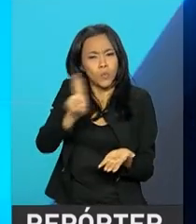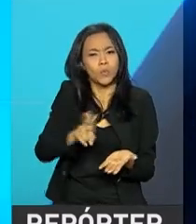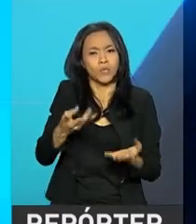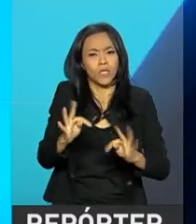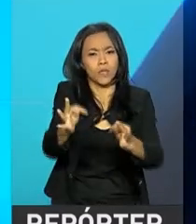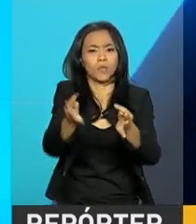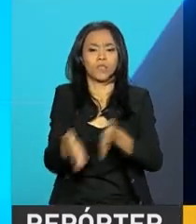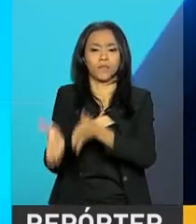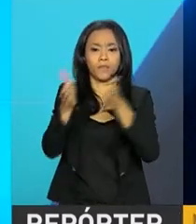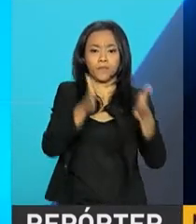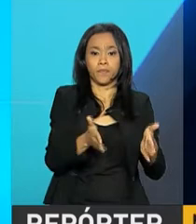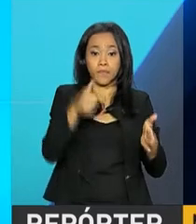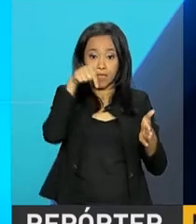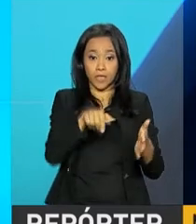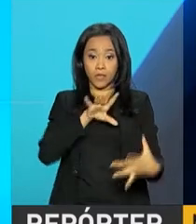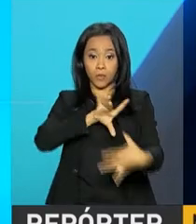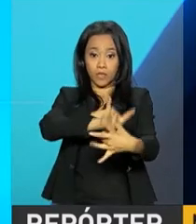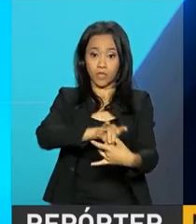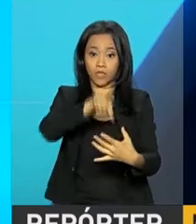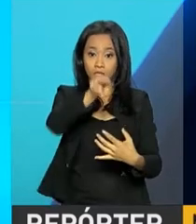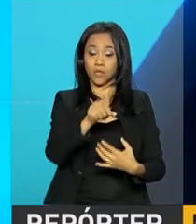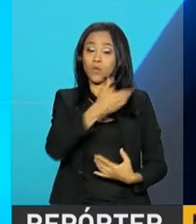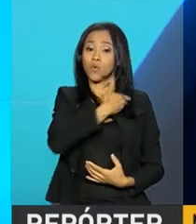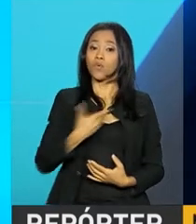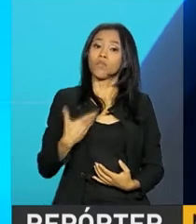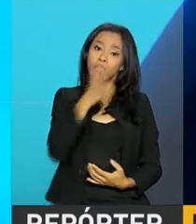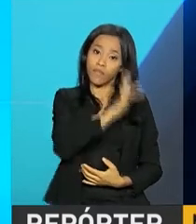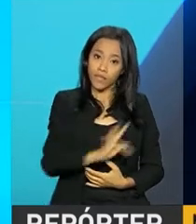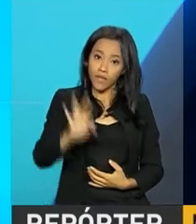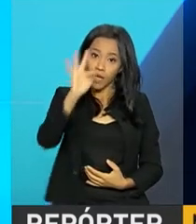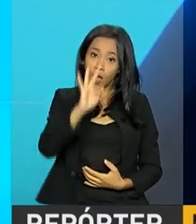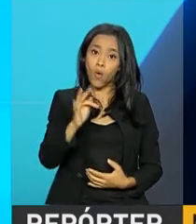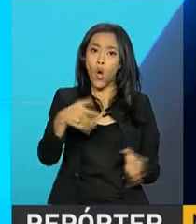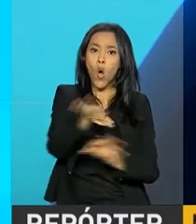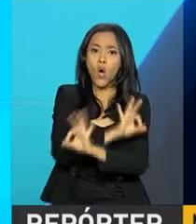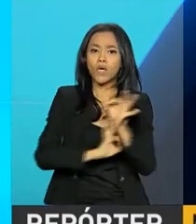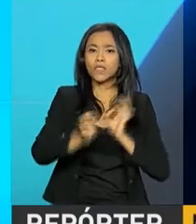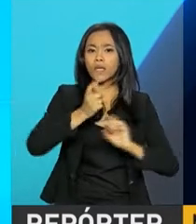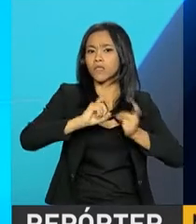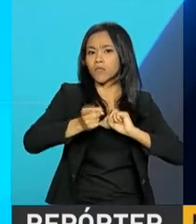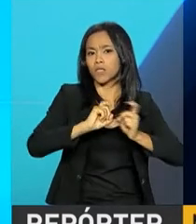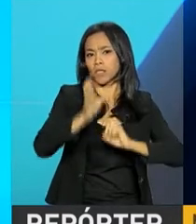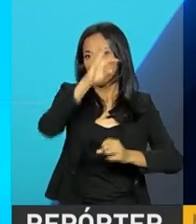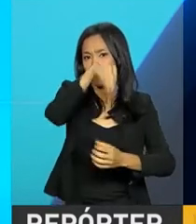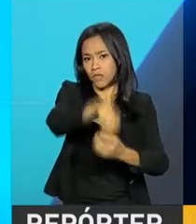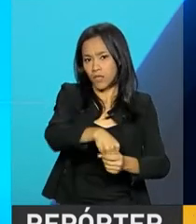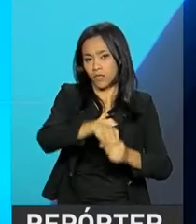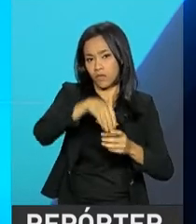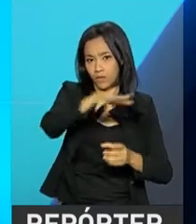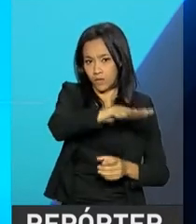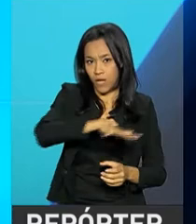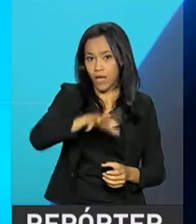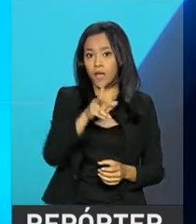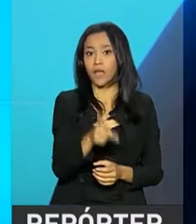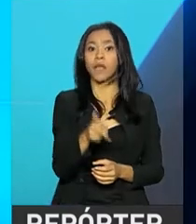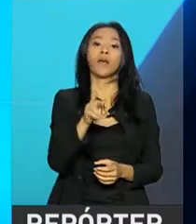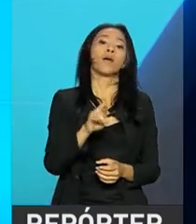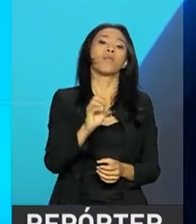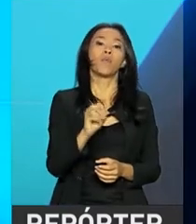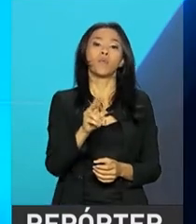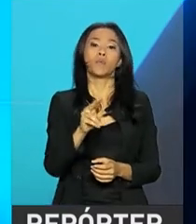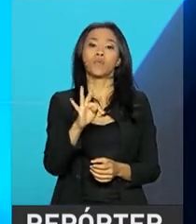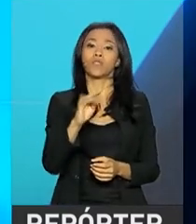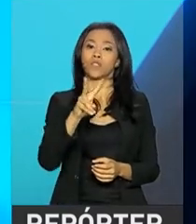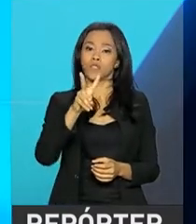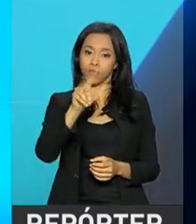contexto o governo federal busca reorganizar o seu sistema produtivo reformulando e expandir o programa de fomento ao desenvolvimento